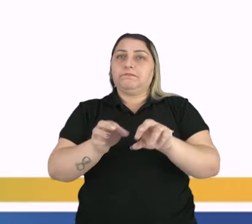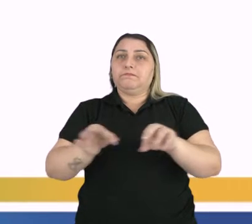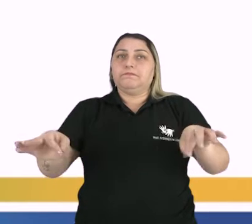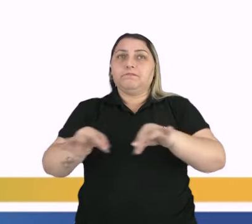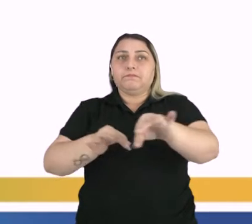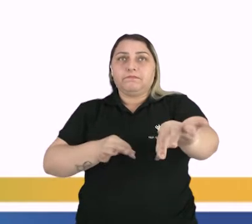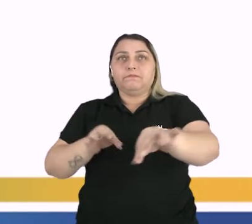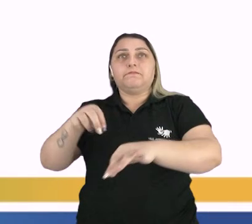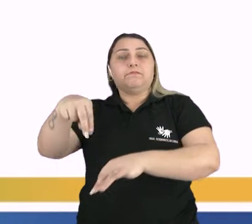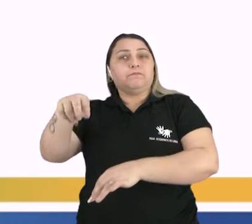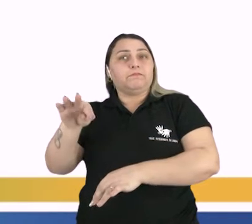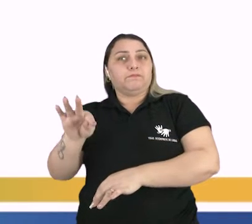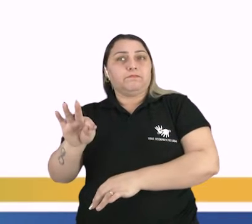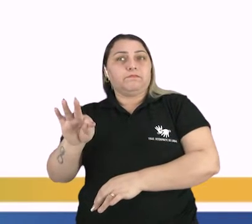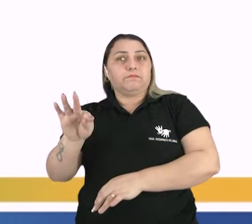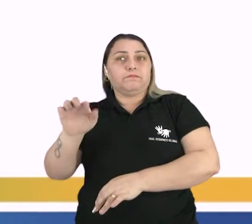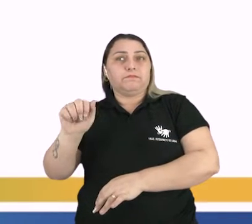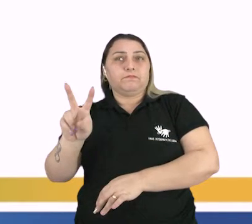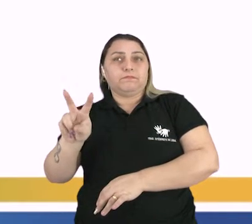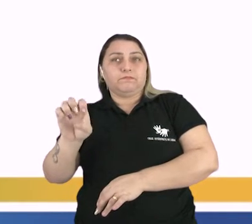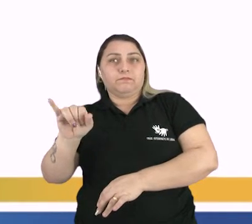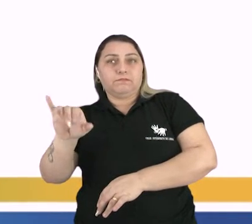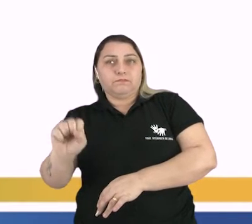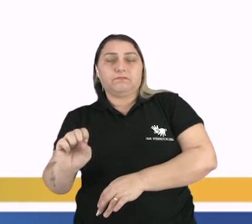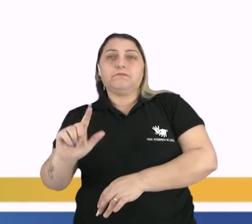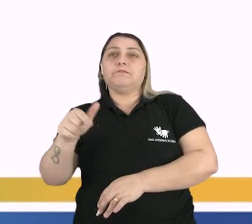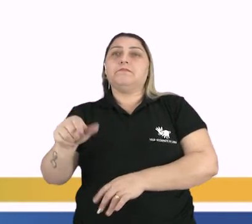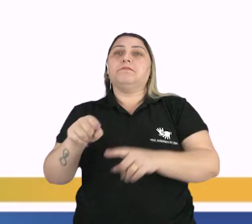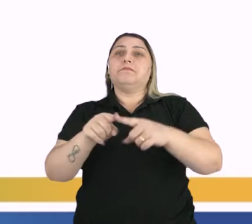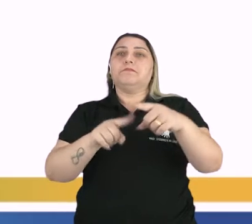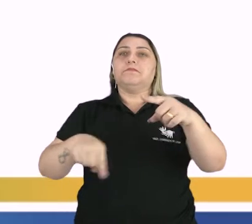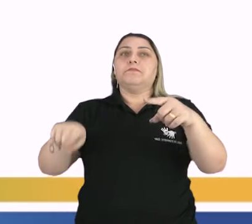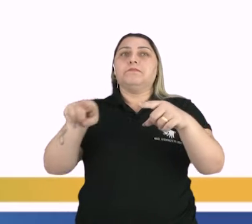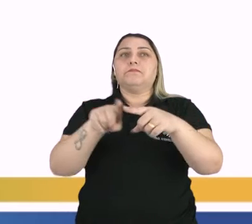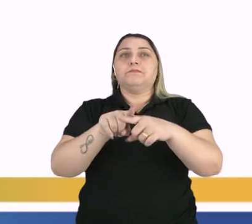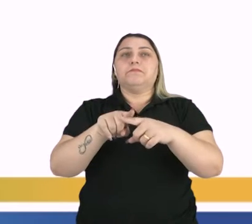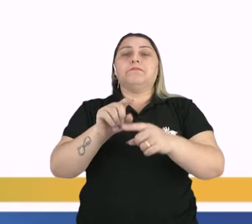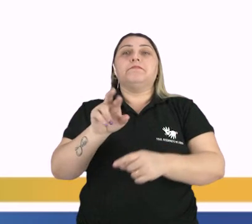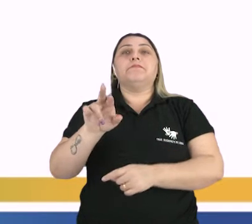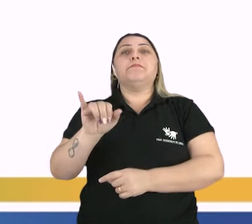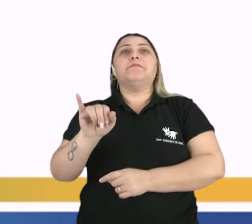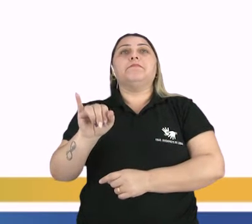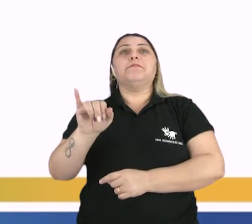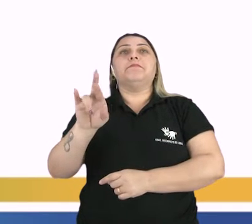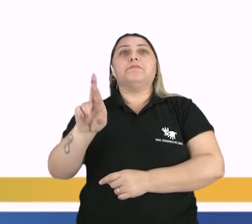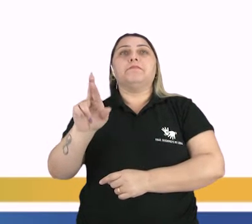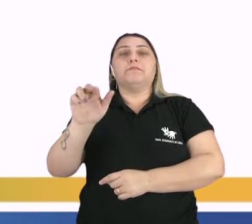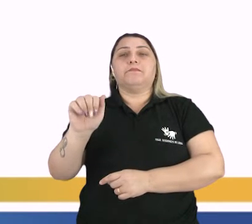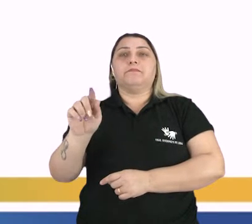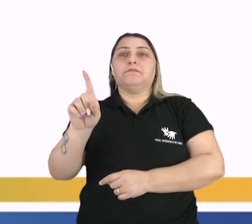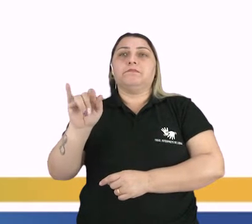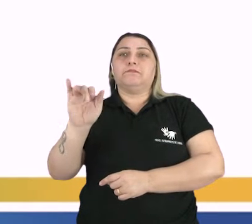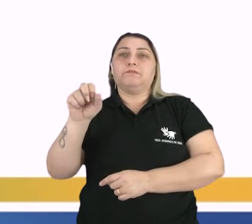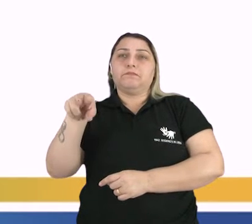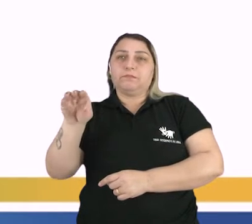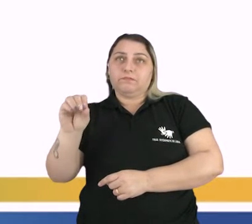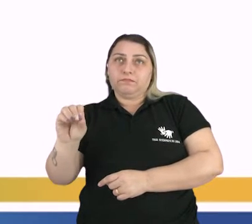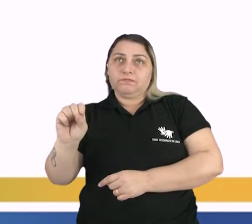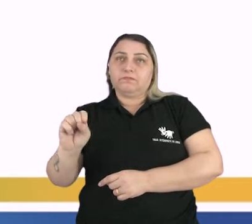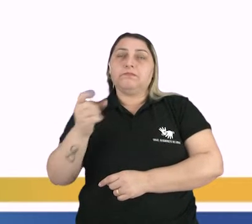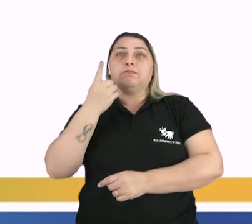valores notáveis e de outros ângulos, né, ou de outros arcos, com medida em radianos, tanto em graus como em